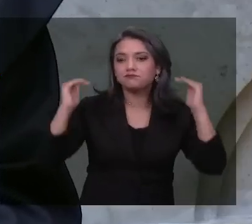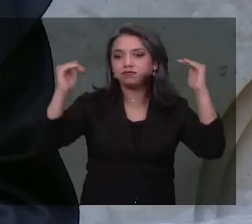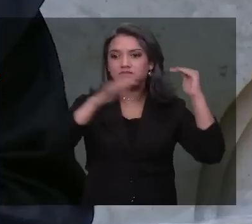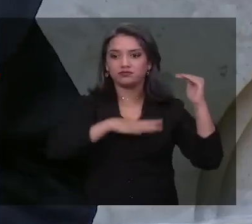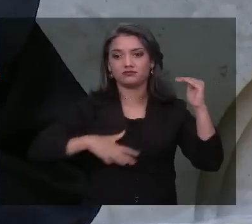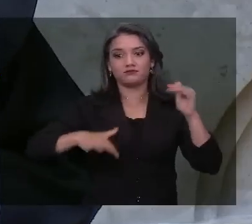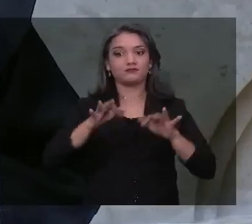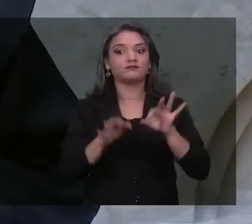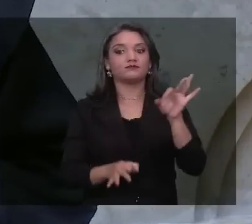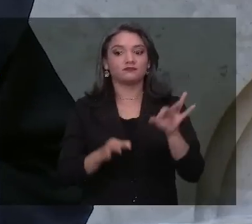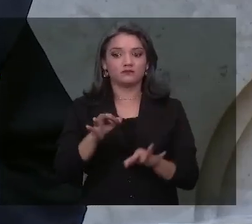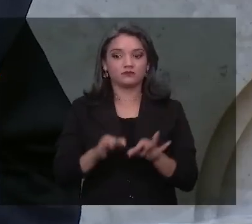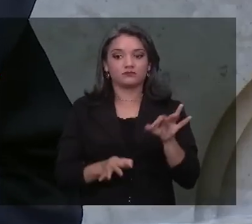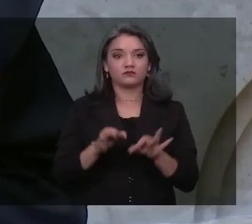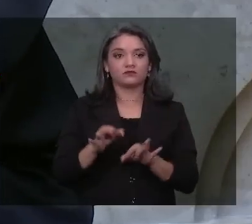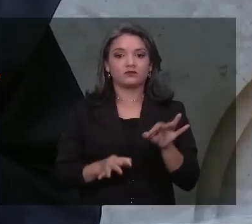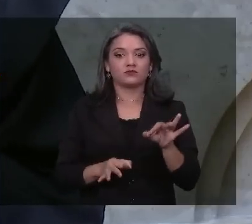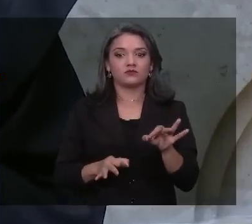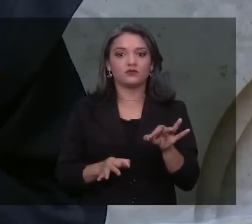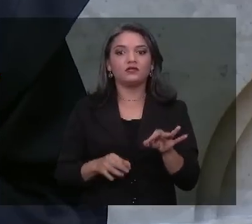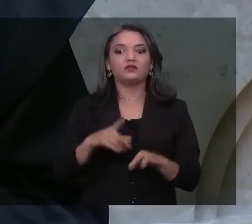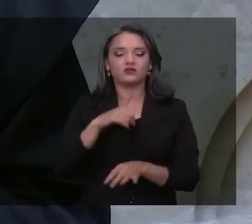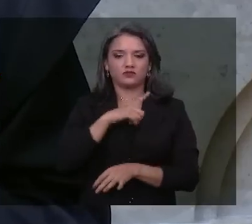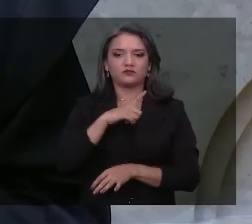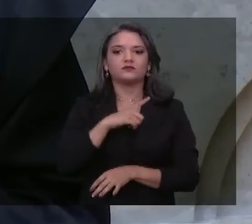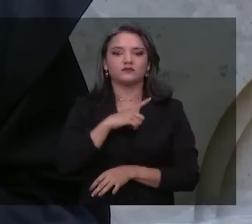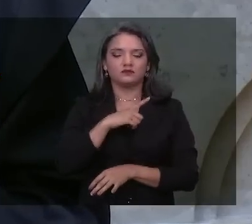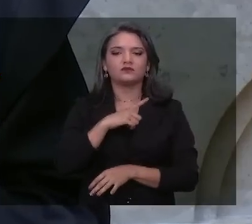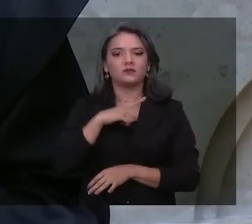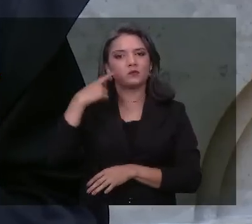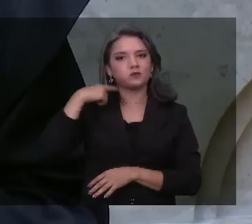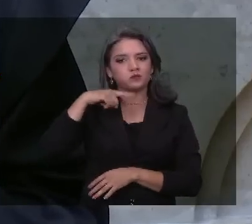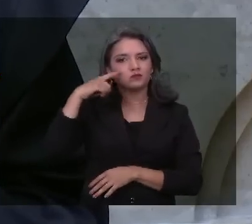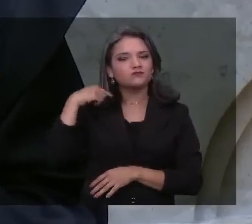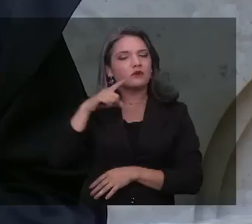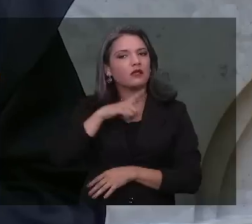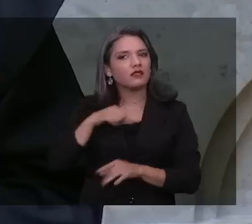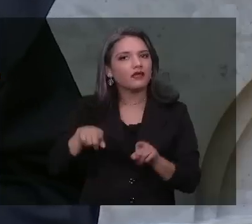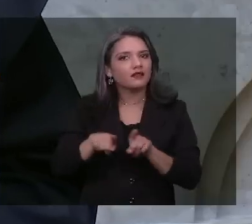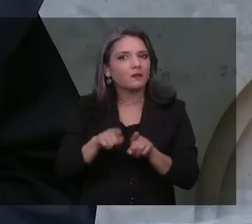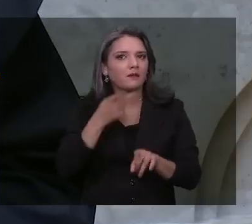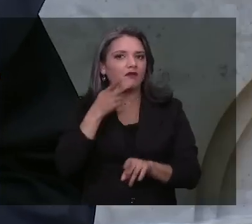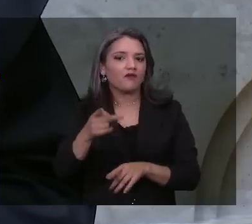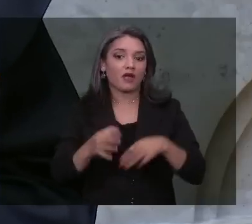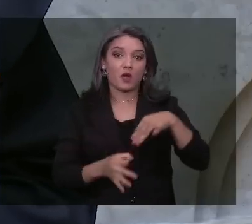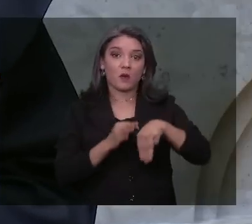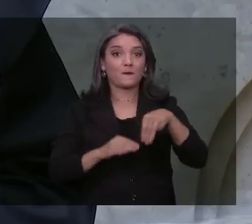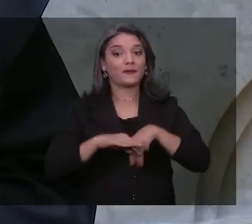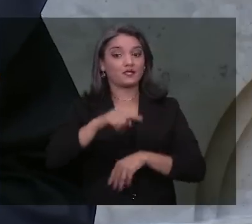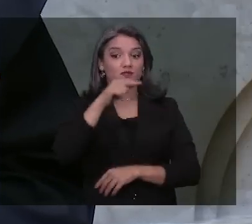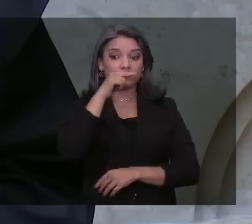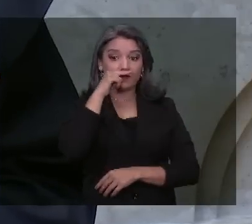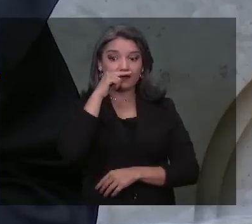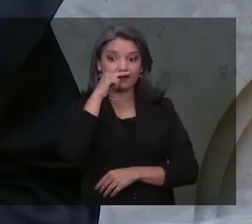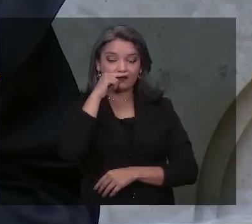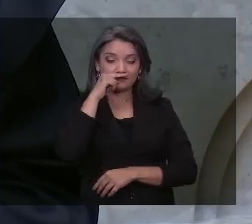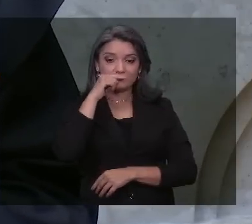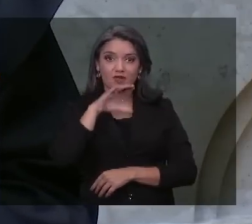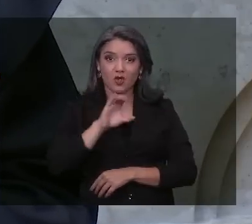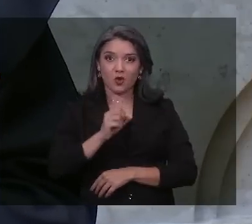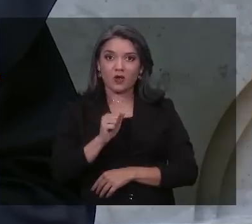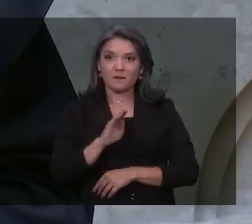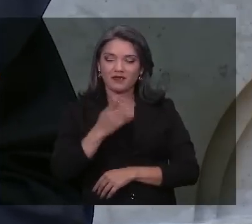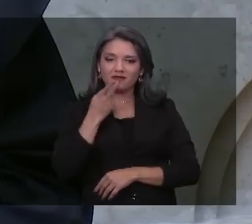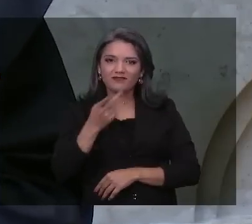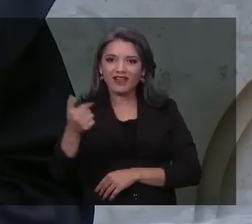jurídica. A advocacia faz ainda deferência ao ministro Edson Fachin, que assume a